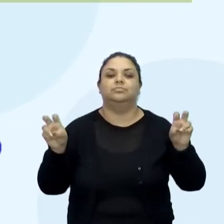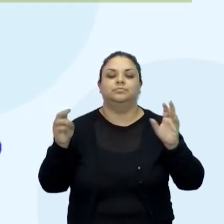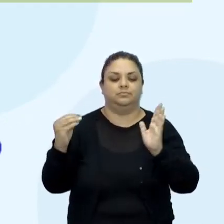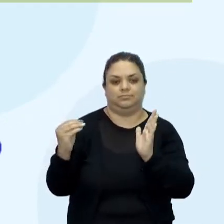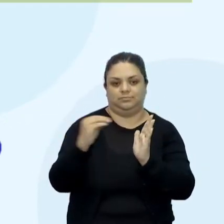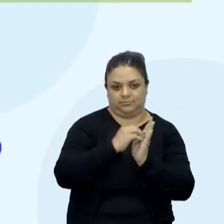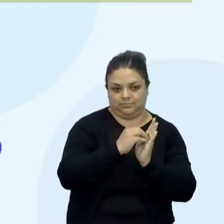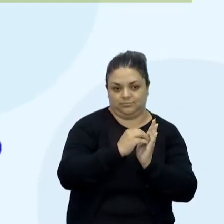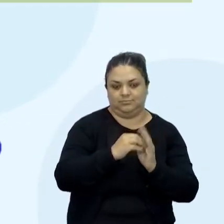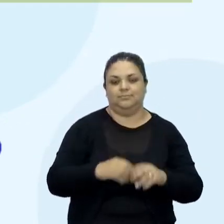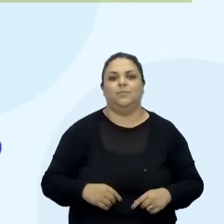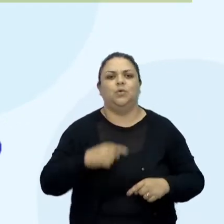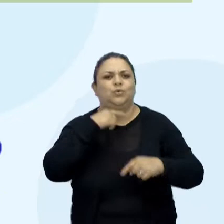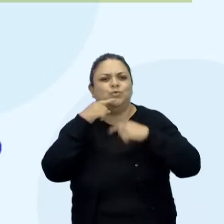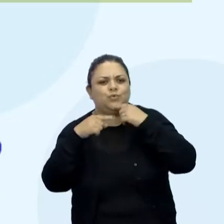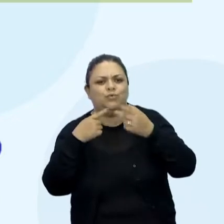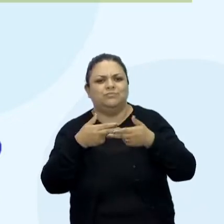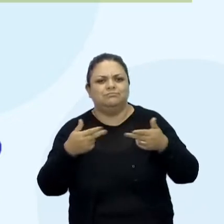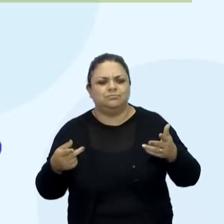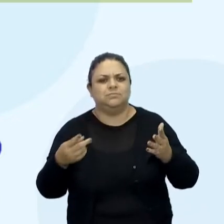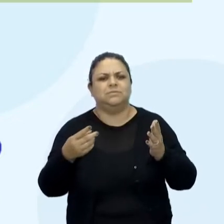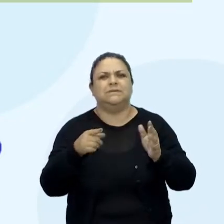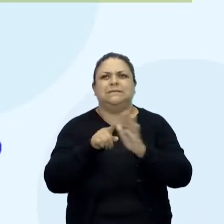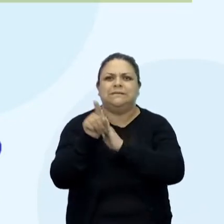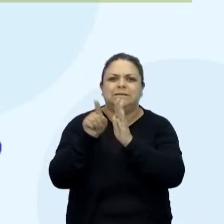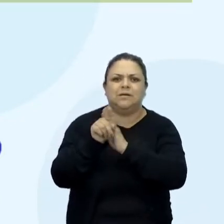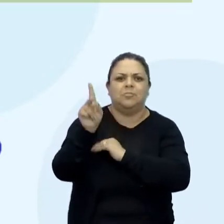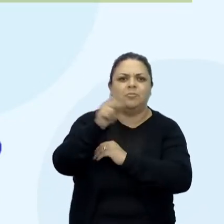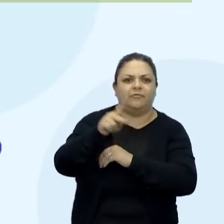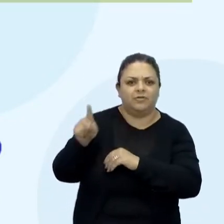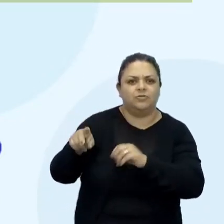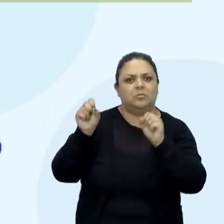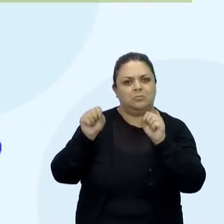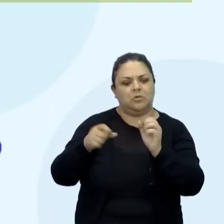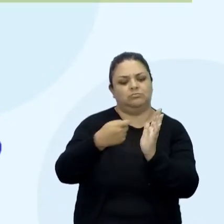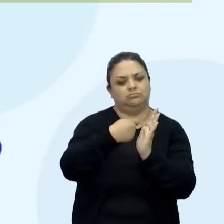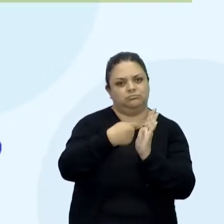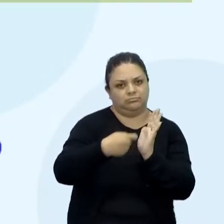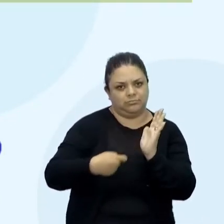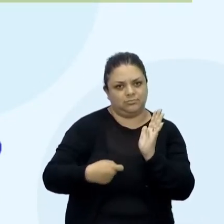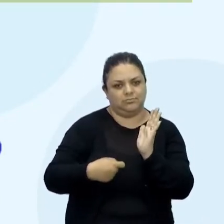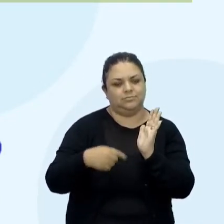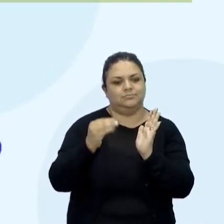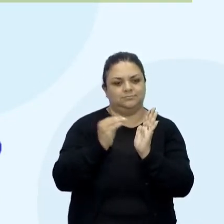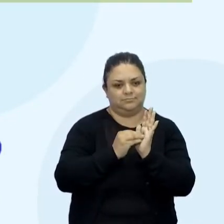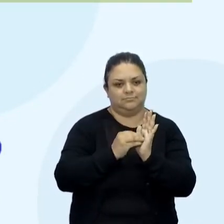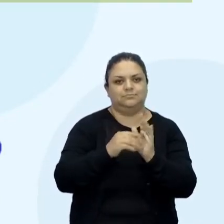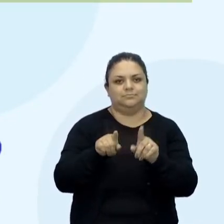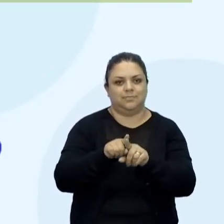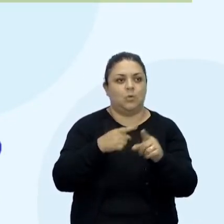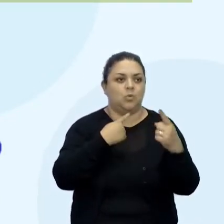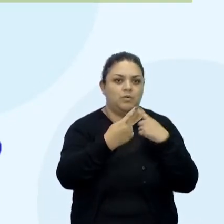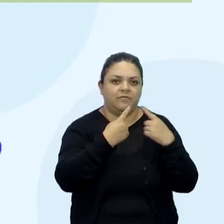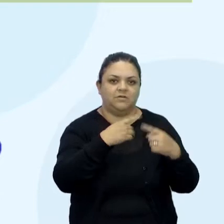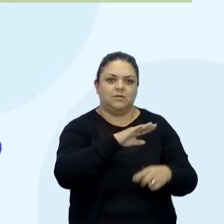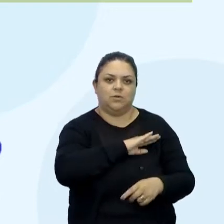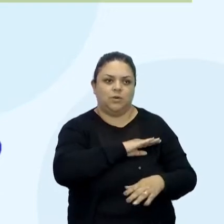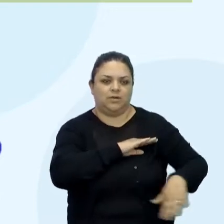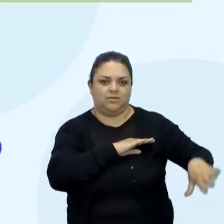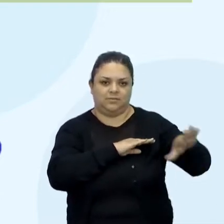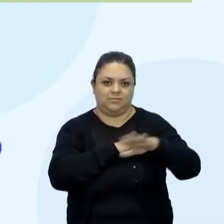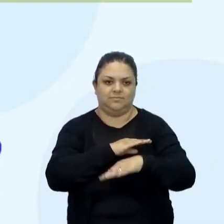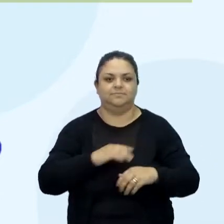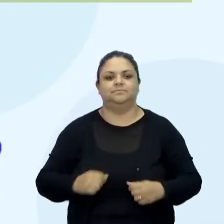de falar, as dúvidas que você tiver para levar para o seu professor ou discutir com os seus colegas, caso você não tenha um professor para